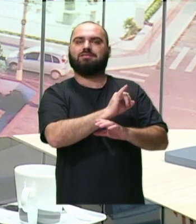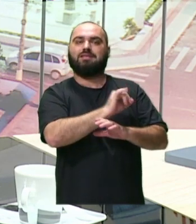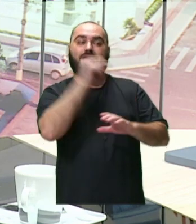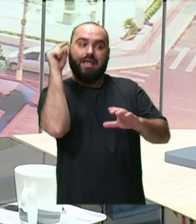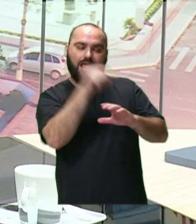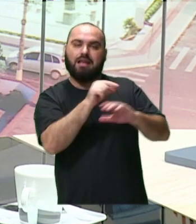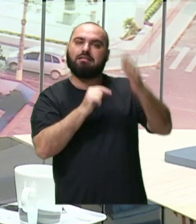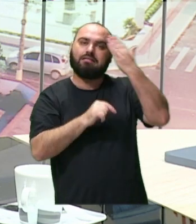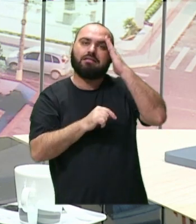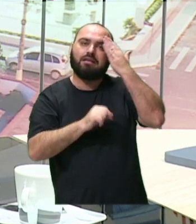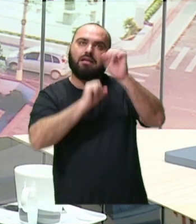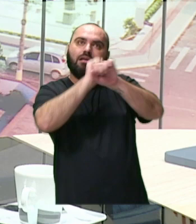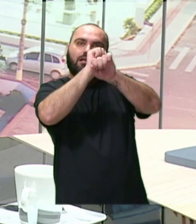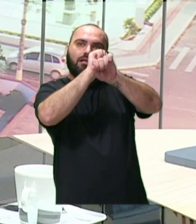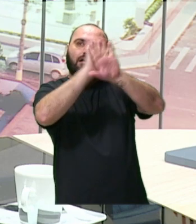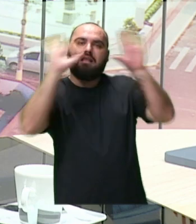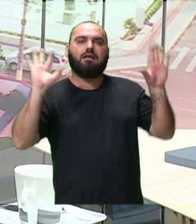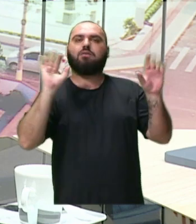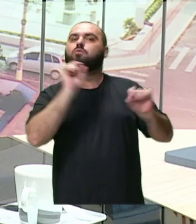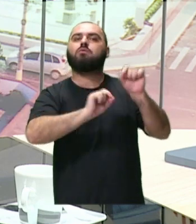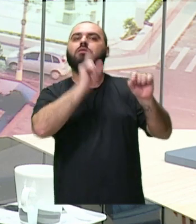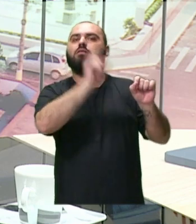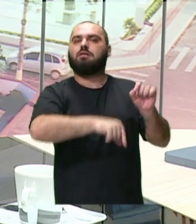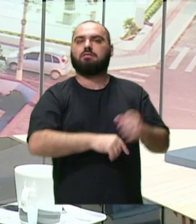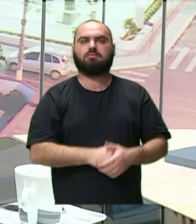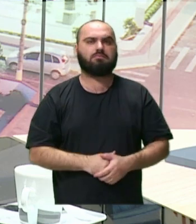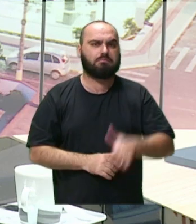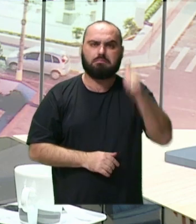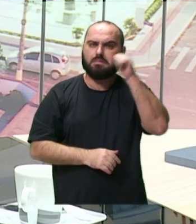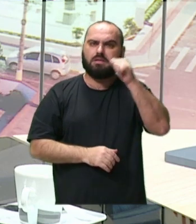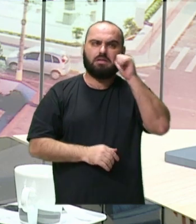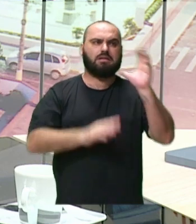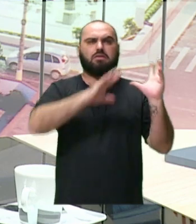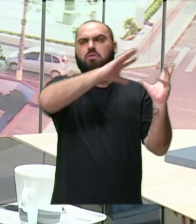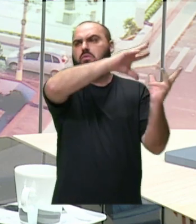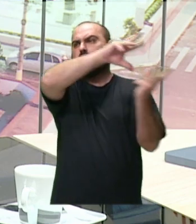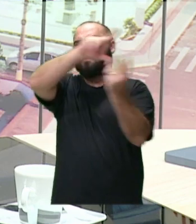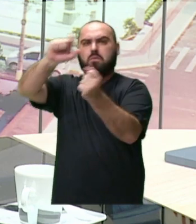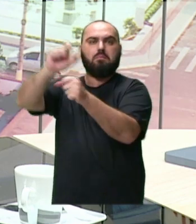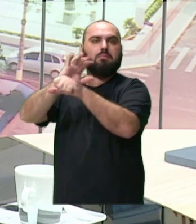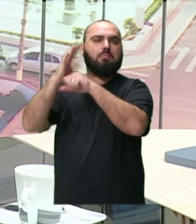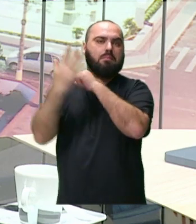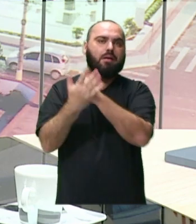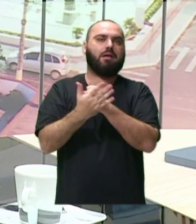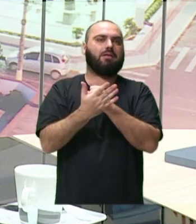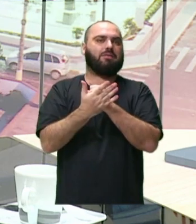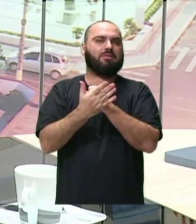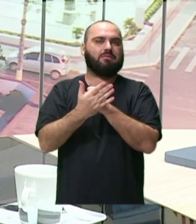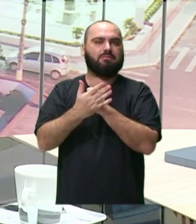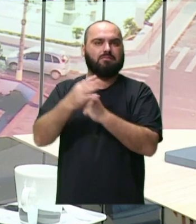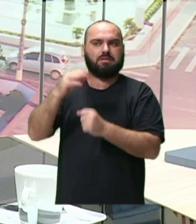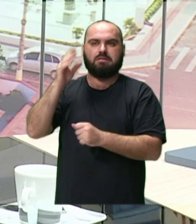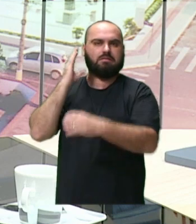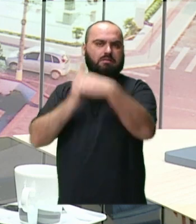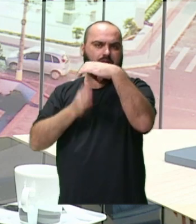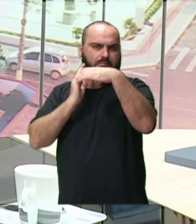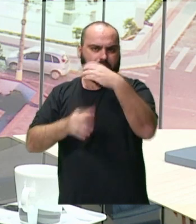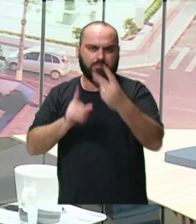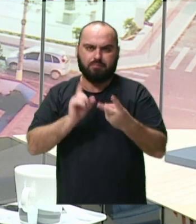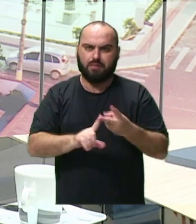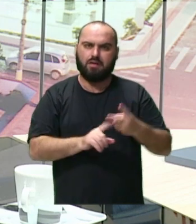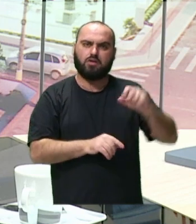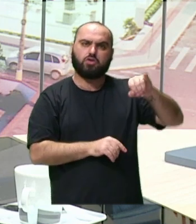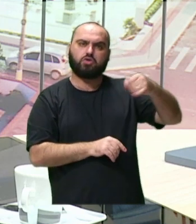entendam o que é esse espaço. E são meninas que vão vir de todos os bairros do nosso município, meninas do Taipava, as meninas do